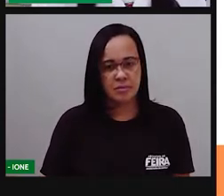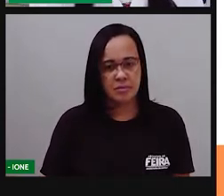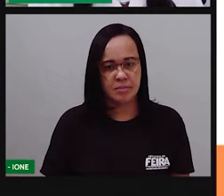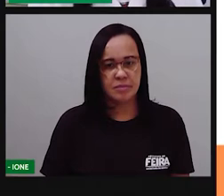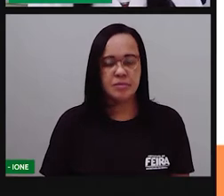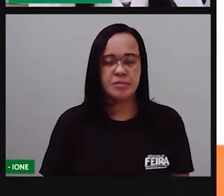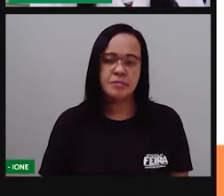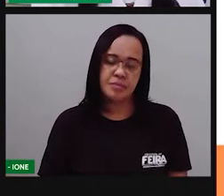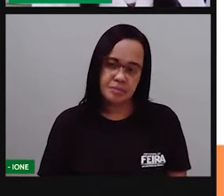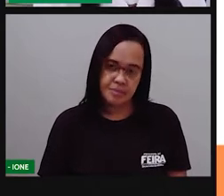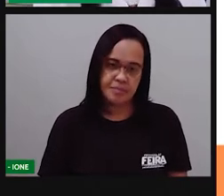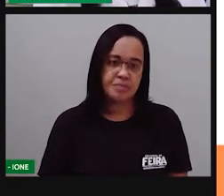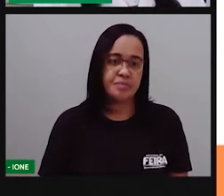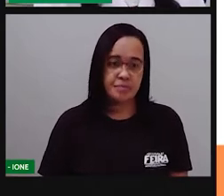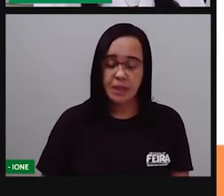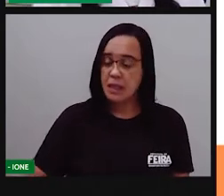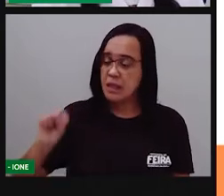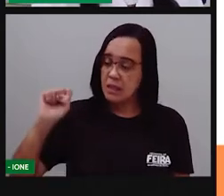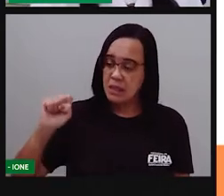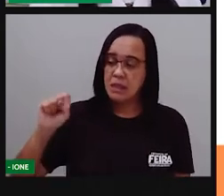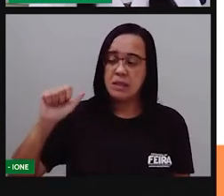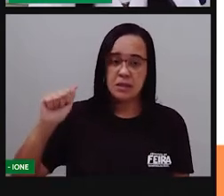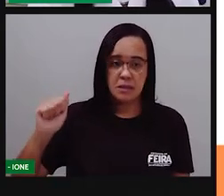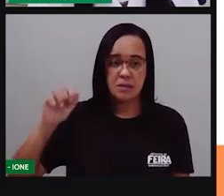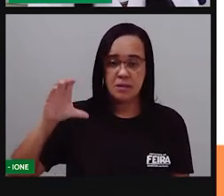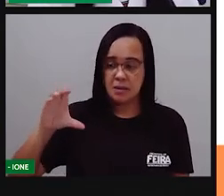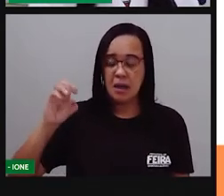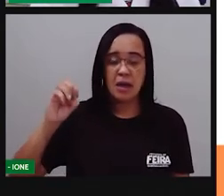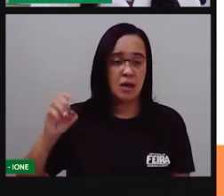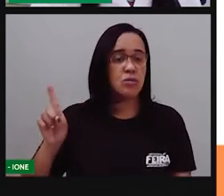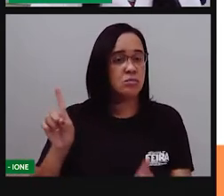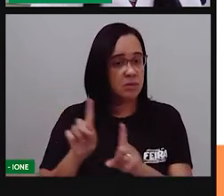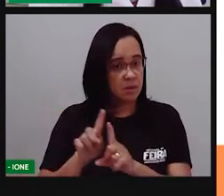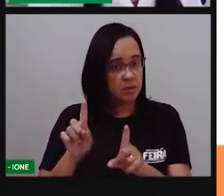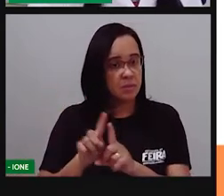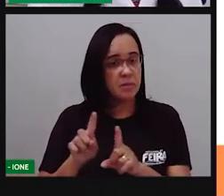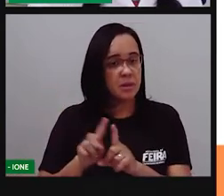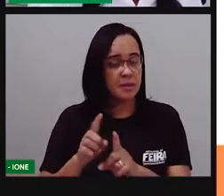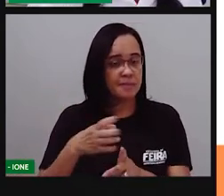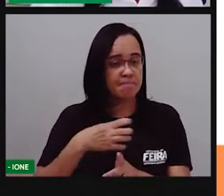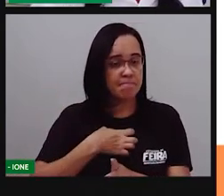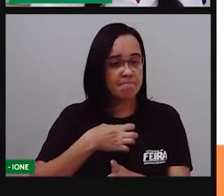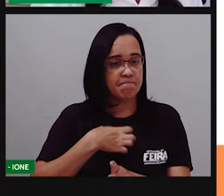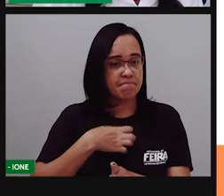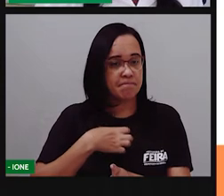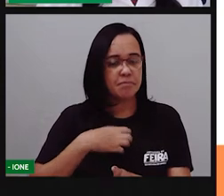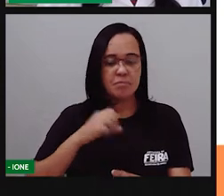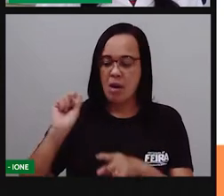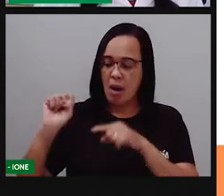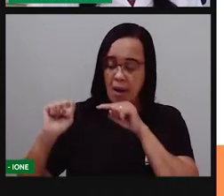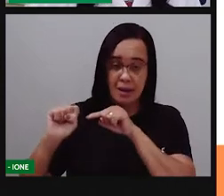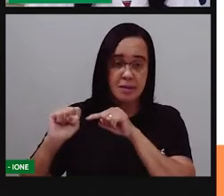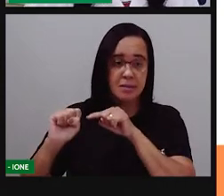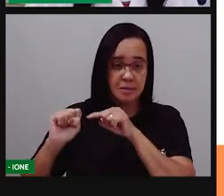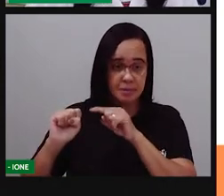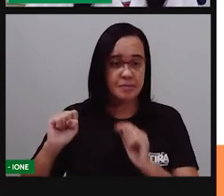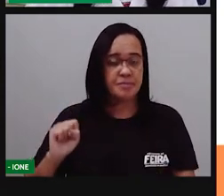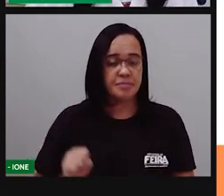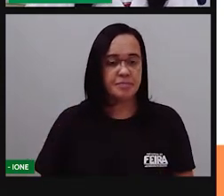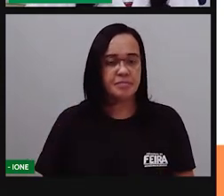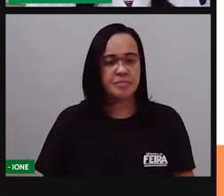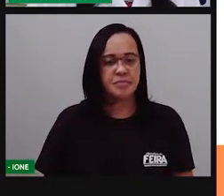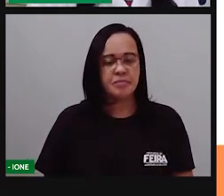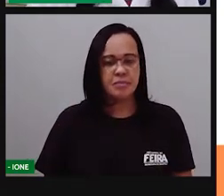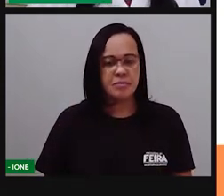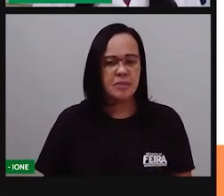e a gente vai ver que a palavra sapo também tem o som da letra e agora vamos